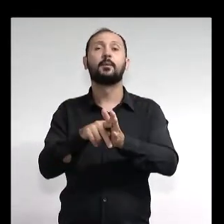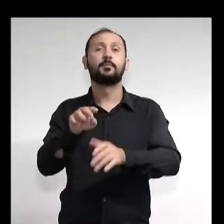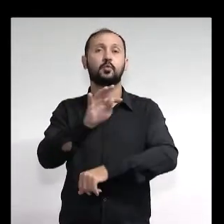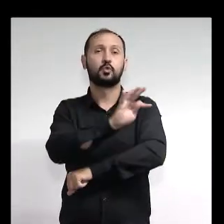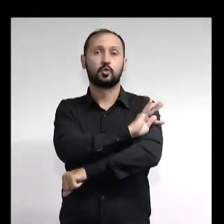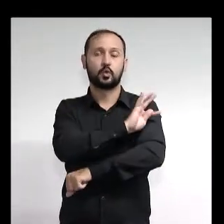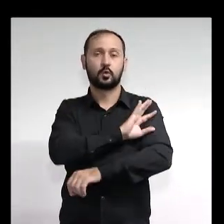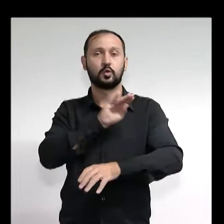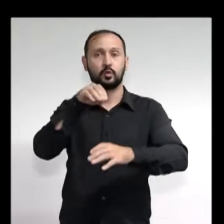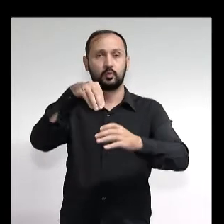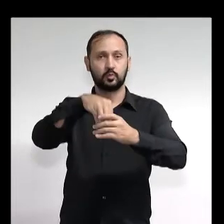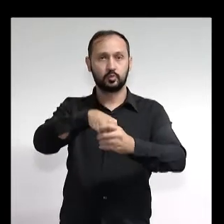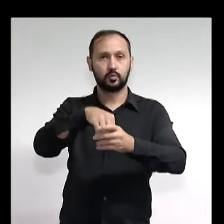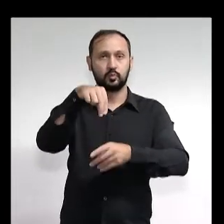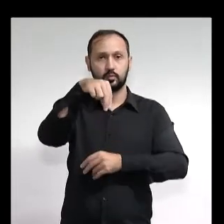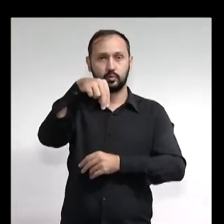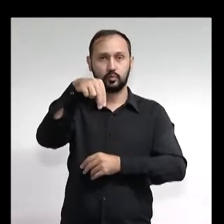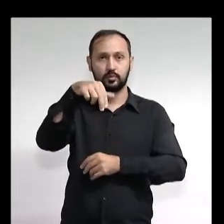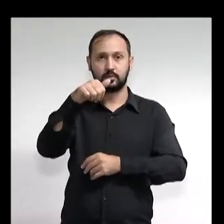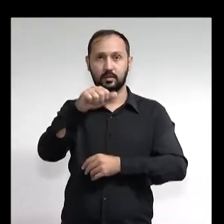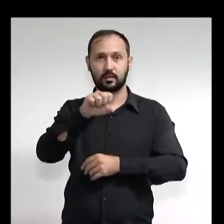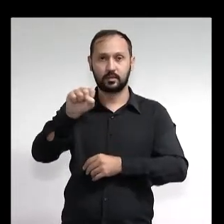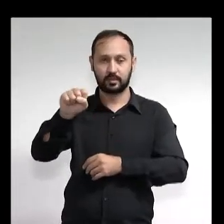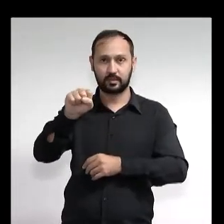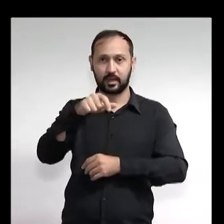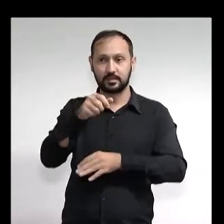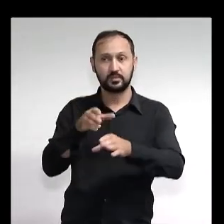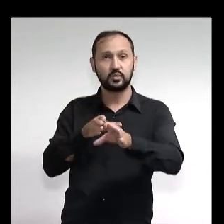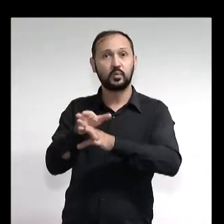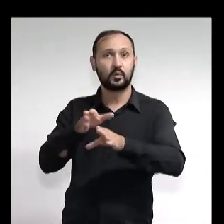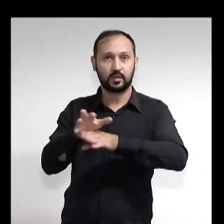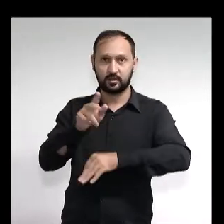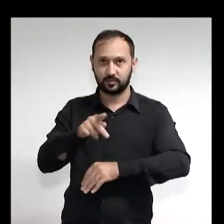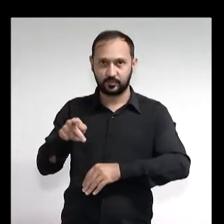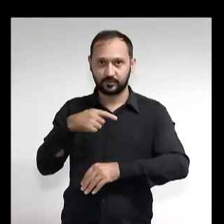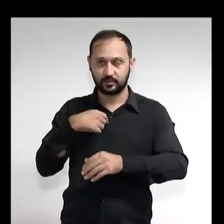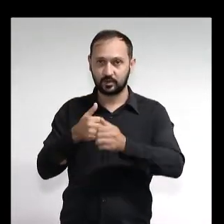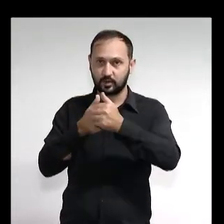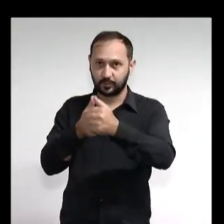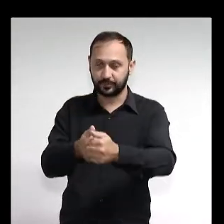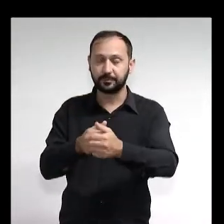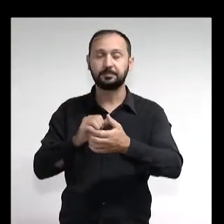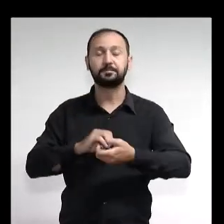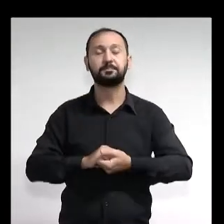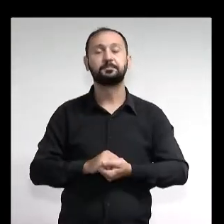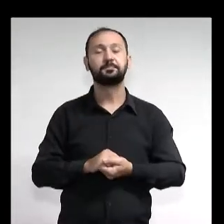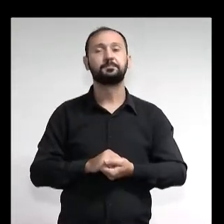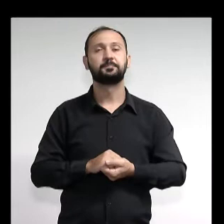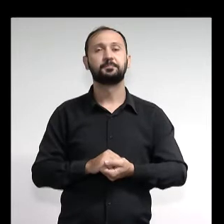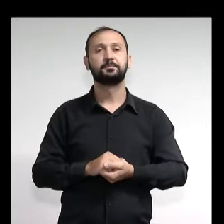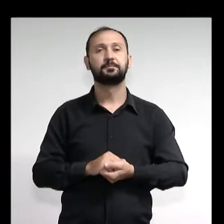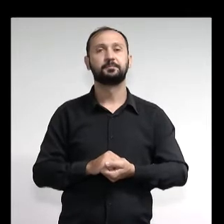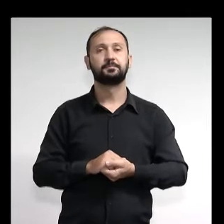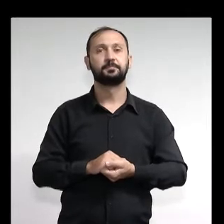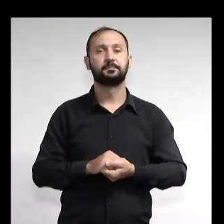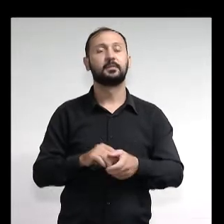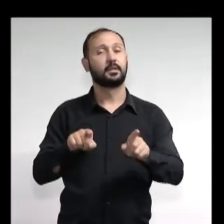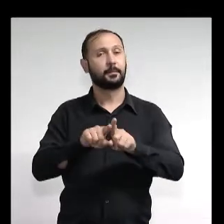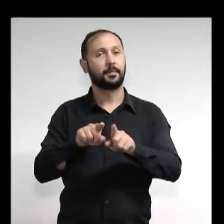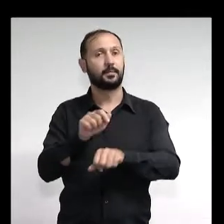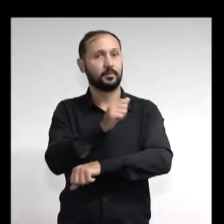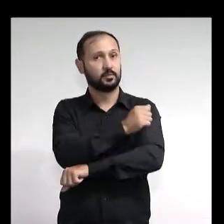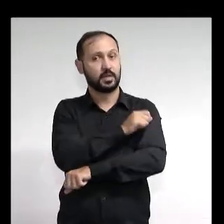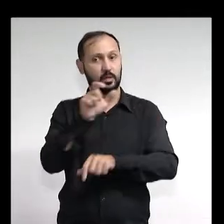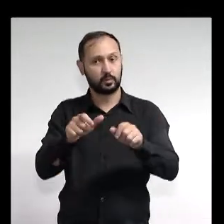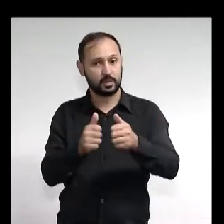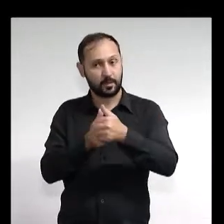de entrevistar os técnicos do núcleo que acompanhavam esses professores, que